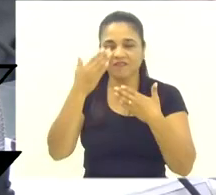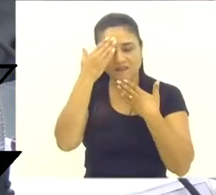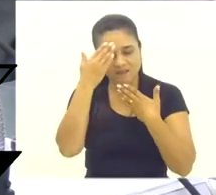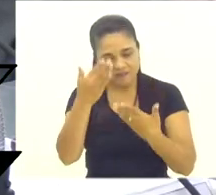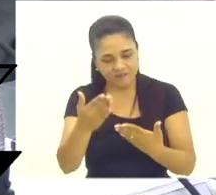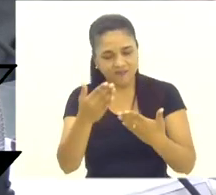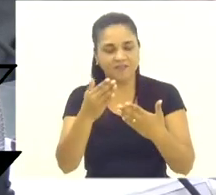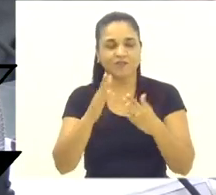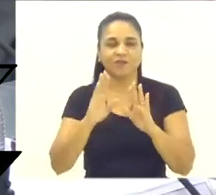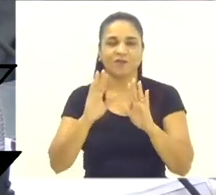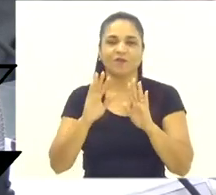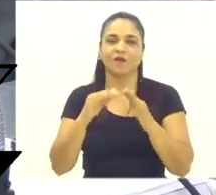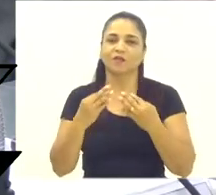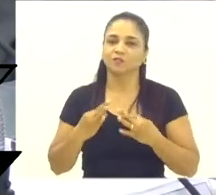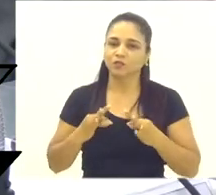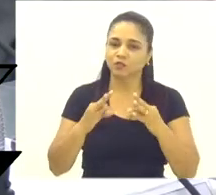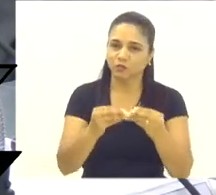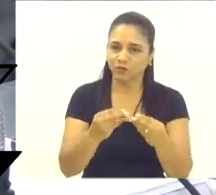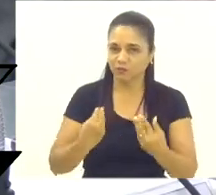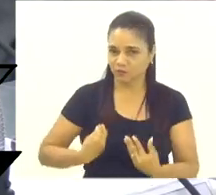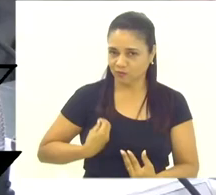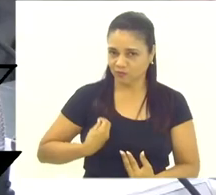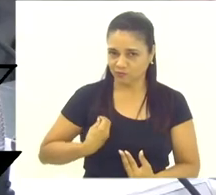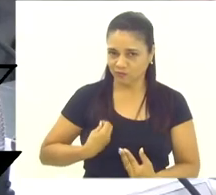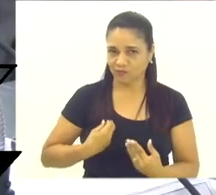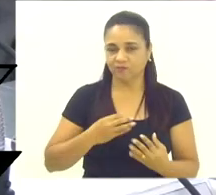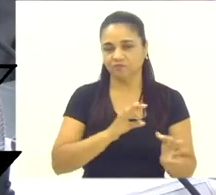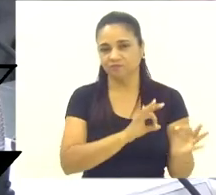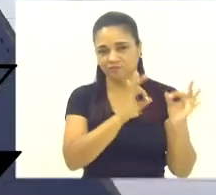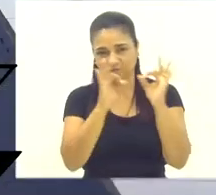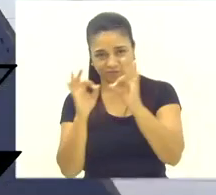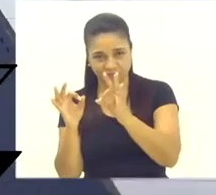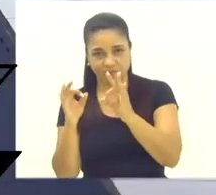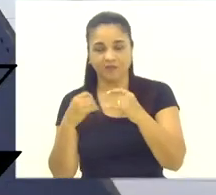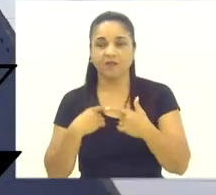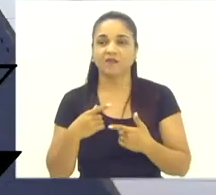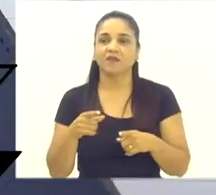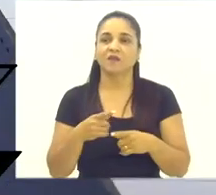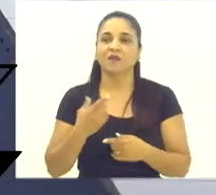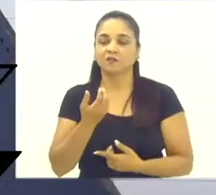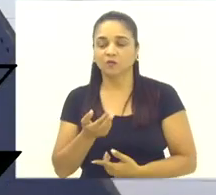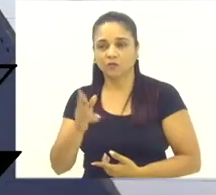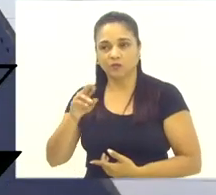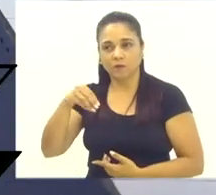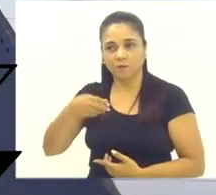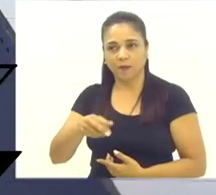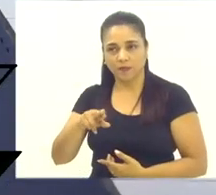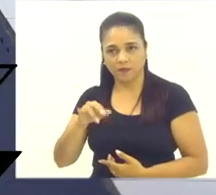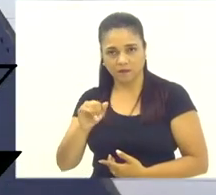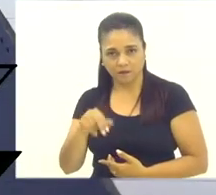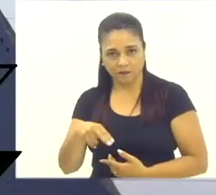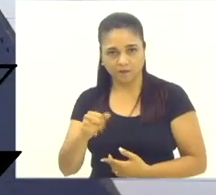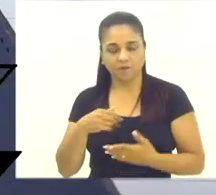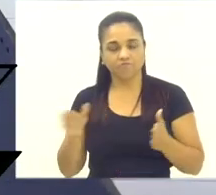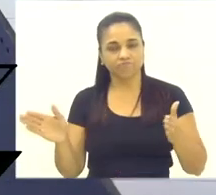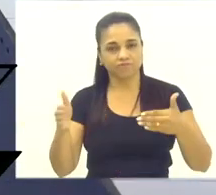mais uma vez a todas e todos presentes agradecendo aqui a doutora Mariana tamarida